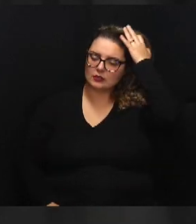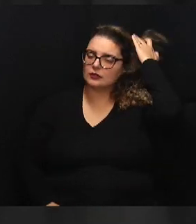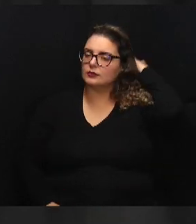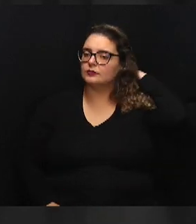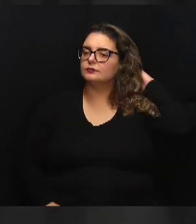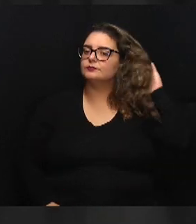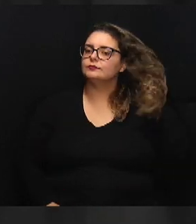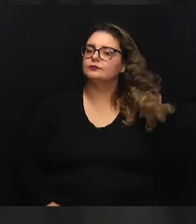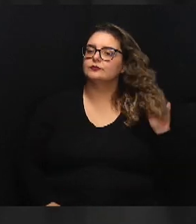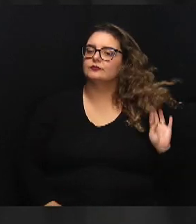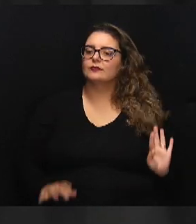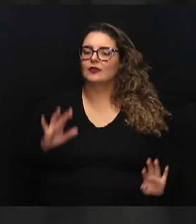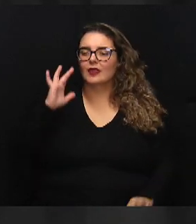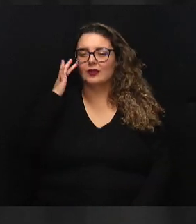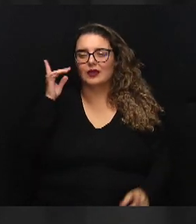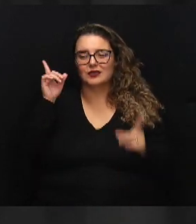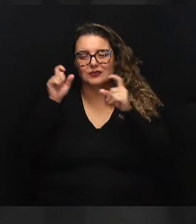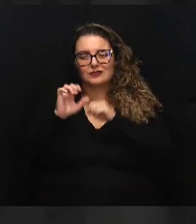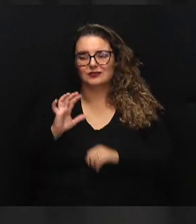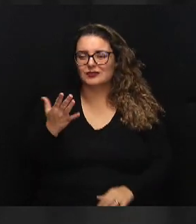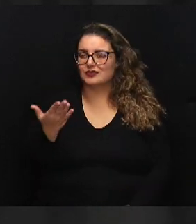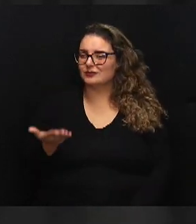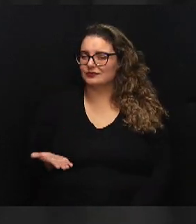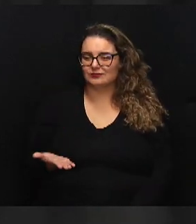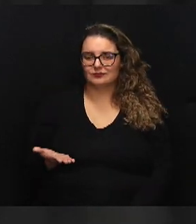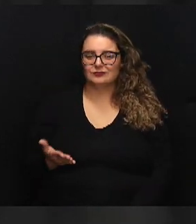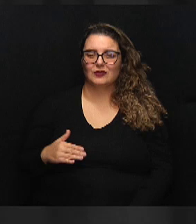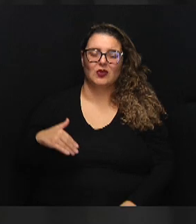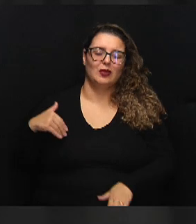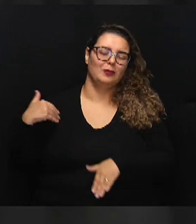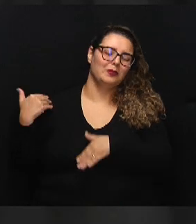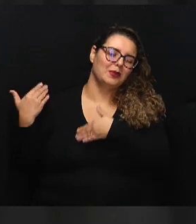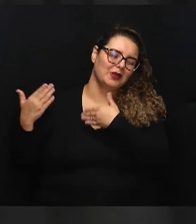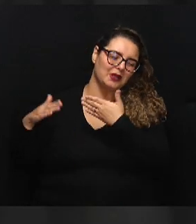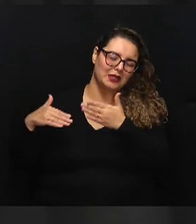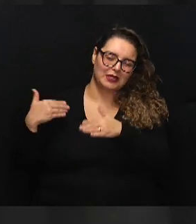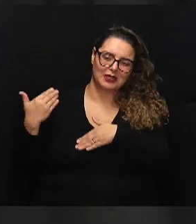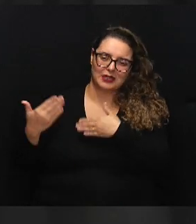muito difícil isso daí sair. Isso é uma coisa que vem se arrastando há muito tempo.